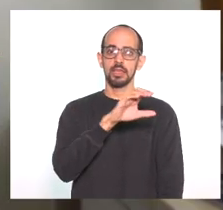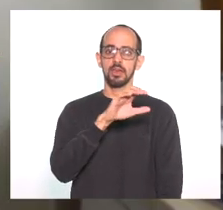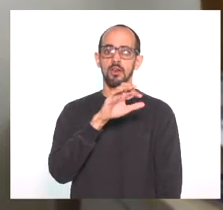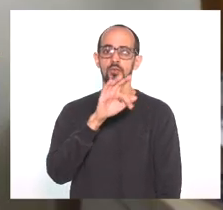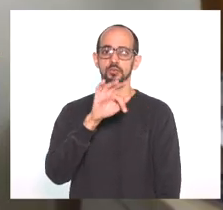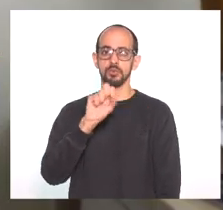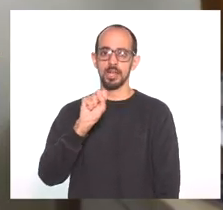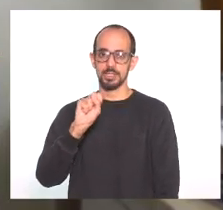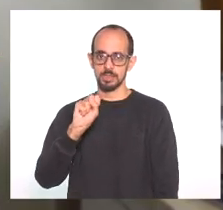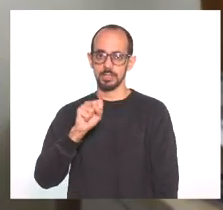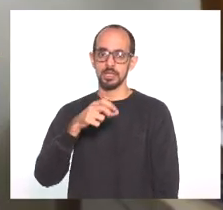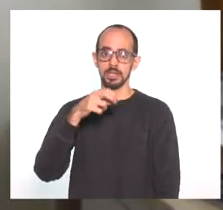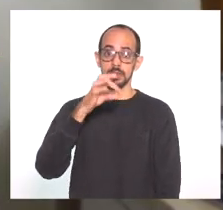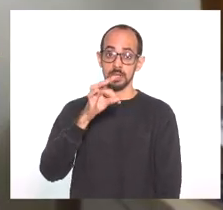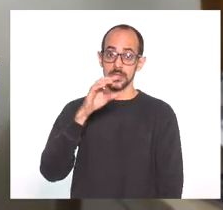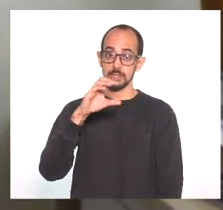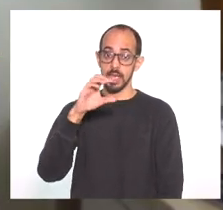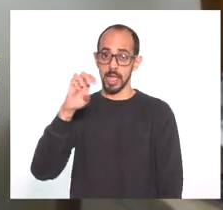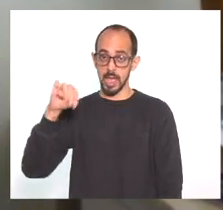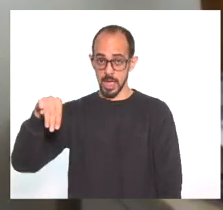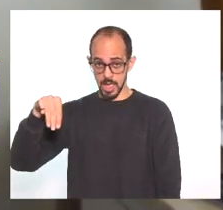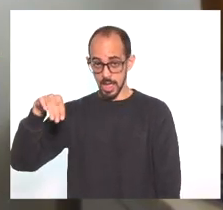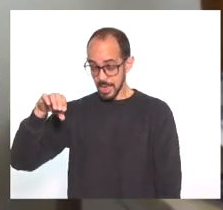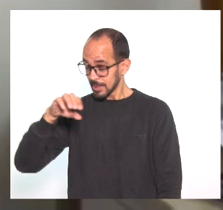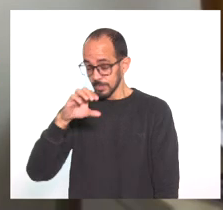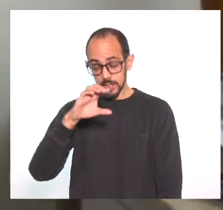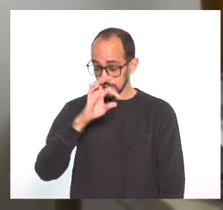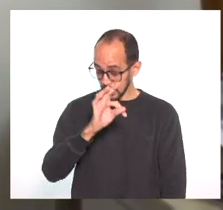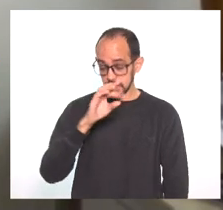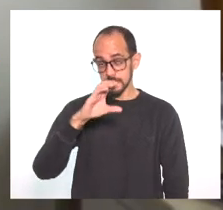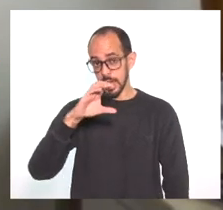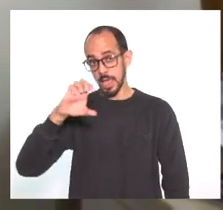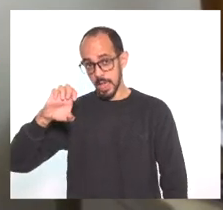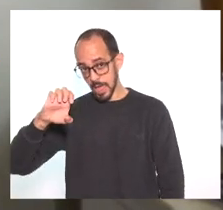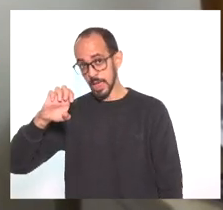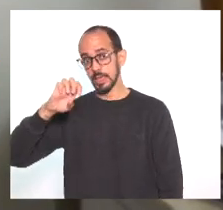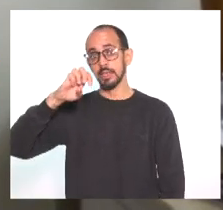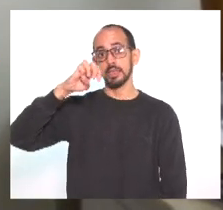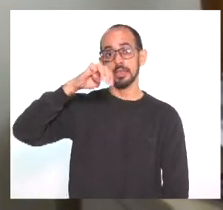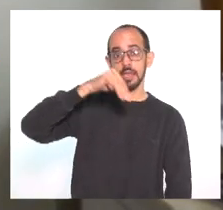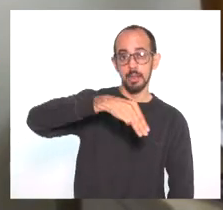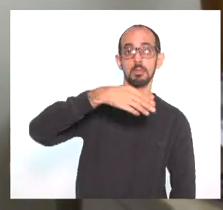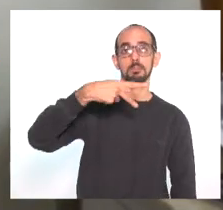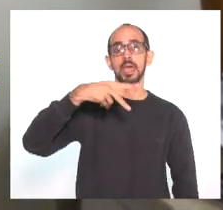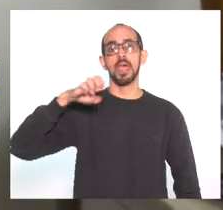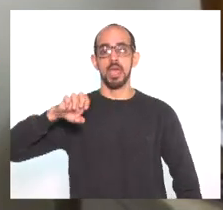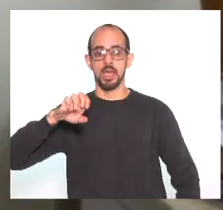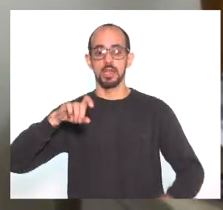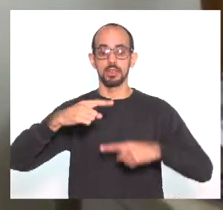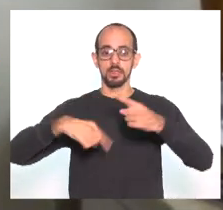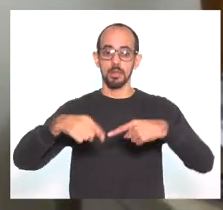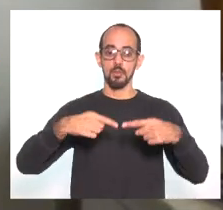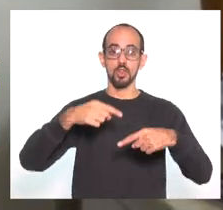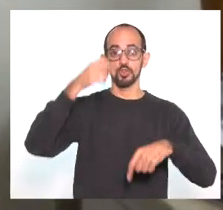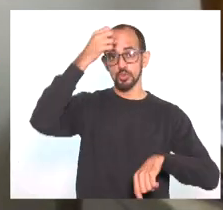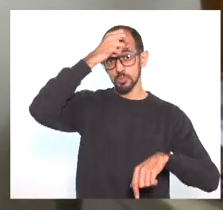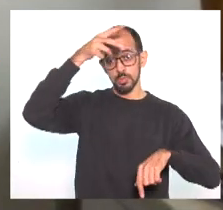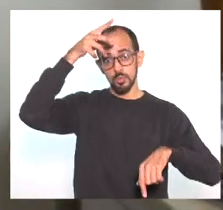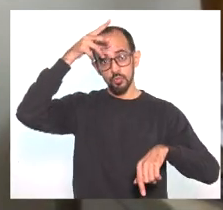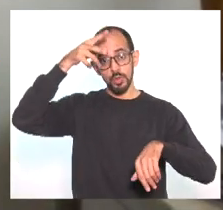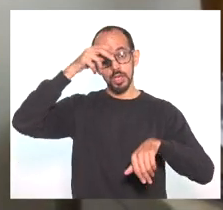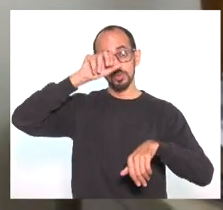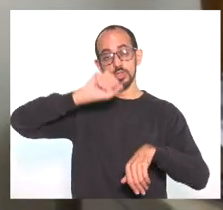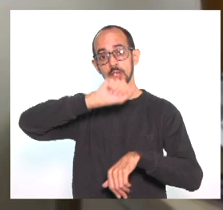TCE, MPE. Depois, as instituições que atuam na área, Associação dos Prefeitos dos Municípios